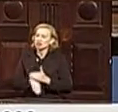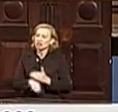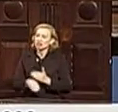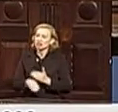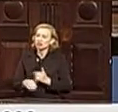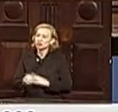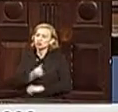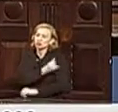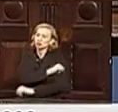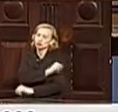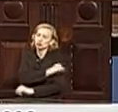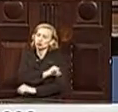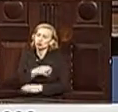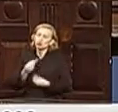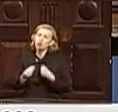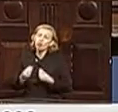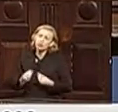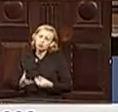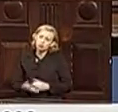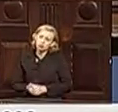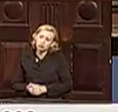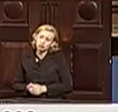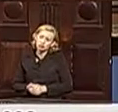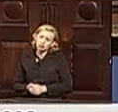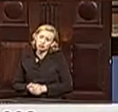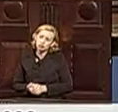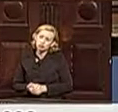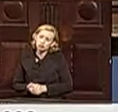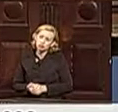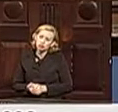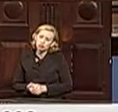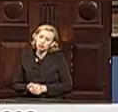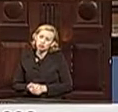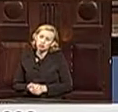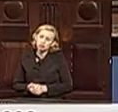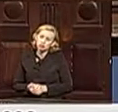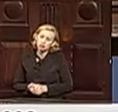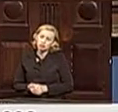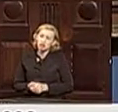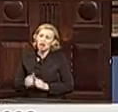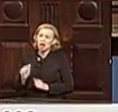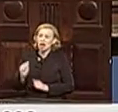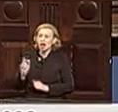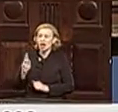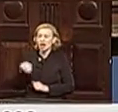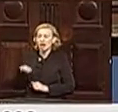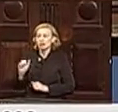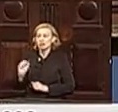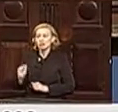esse tráfico de armas dentro do Estado do Rio de Janeiro. Um Estado tão pequeno,